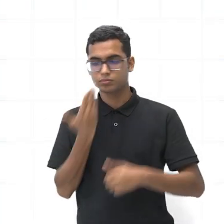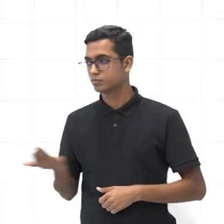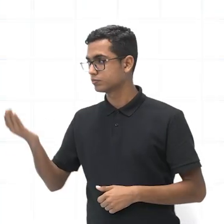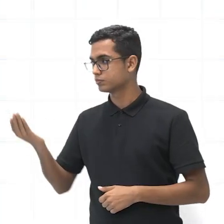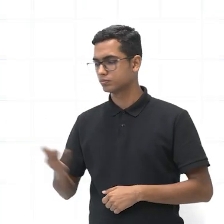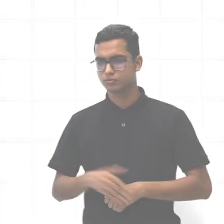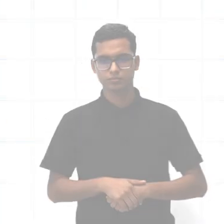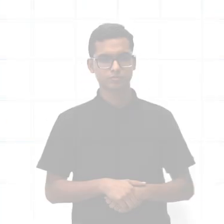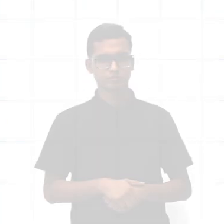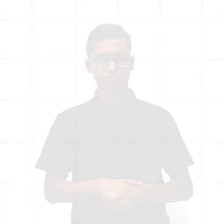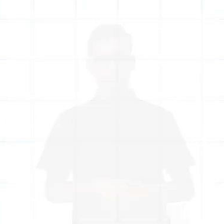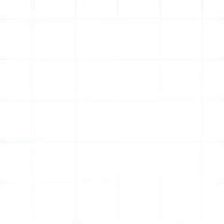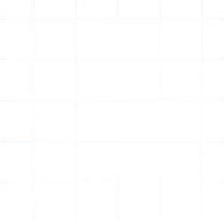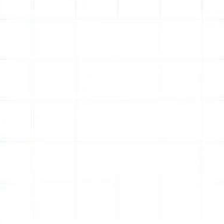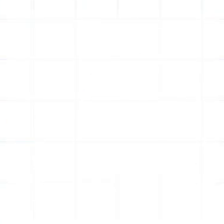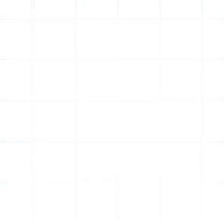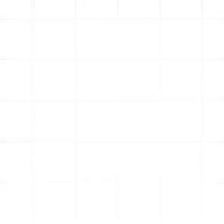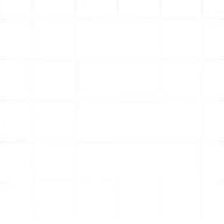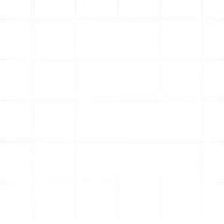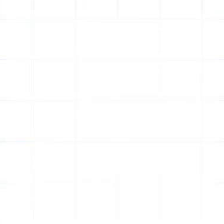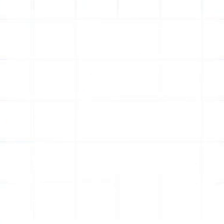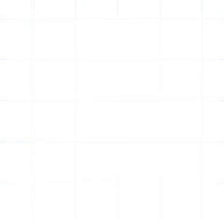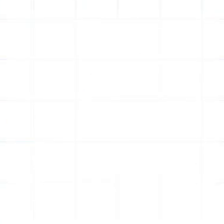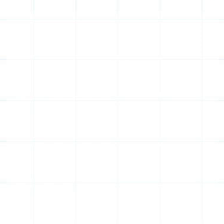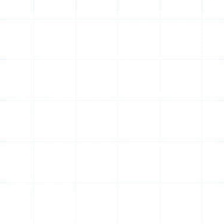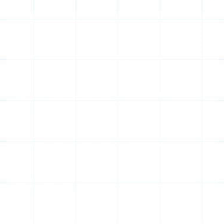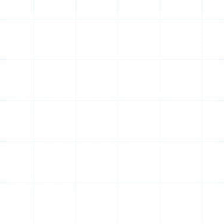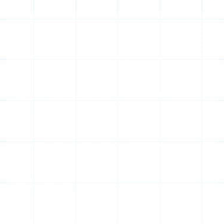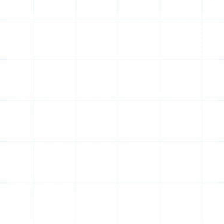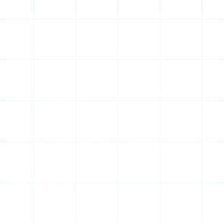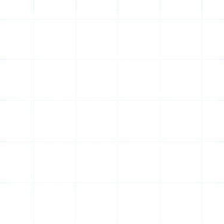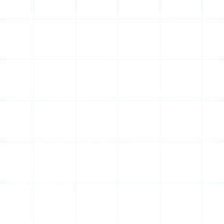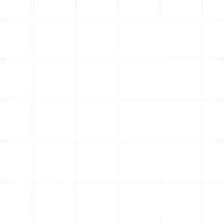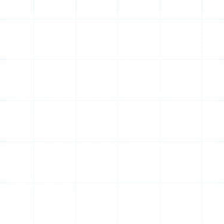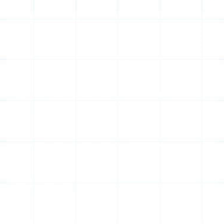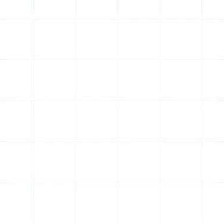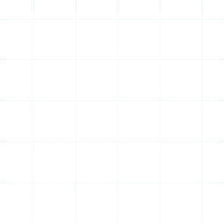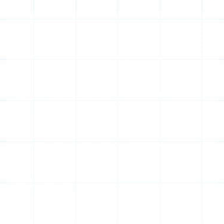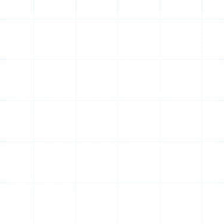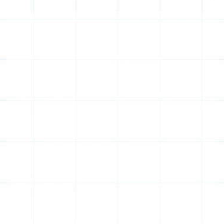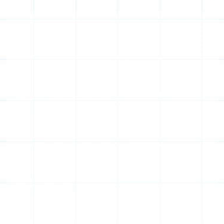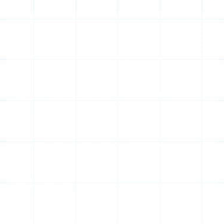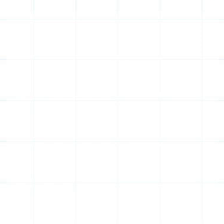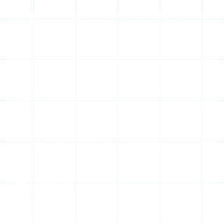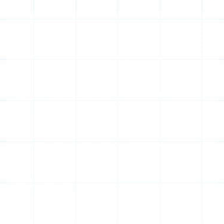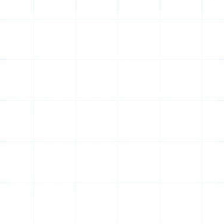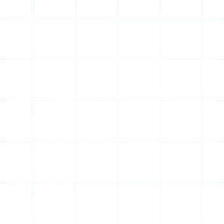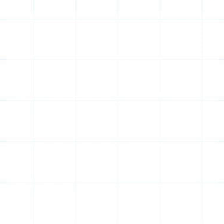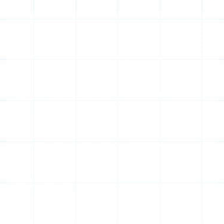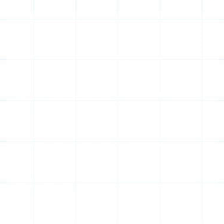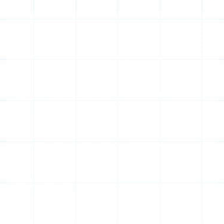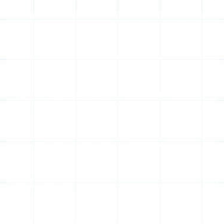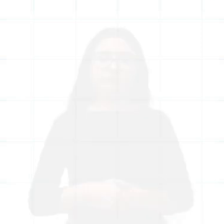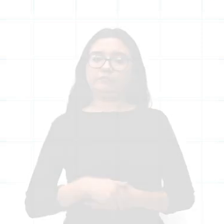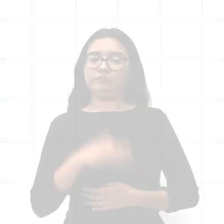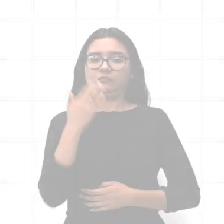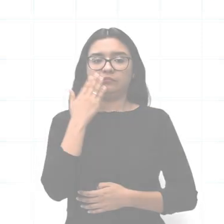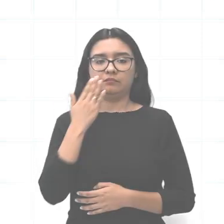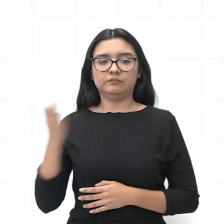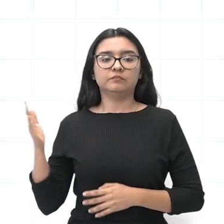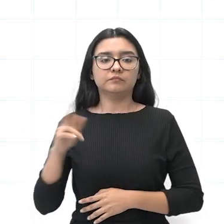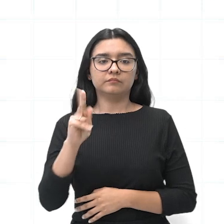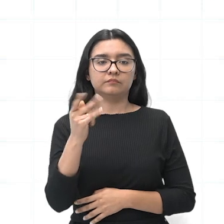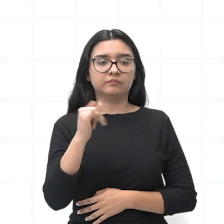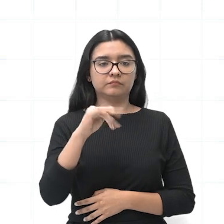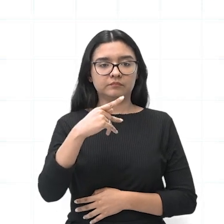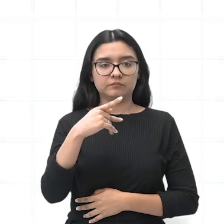só, a hipercifose torácica é o desvio da coluna torácica para frente, o